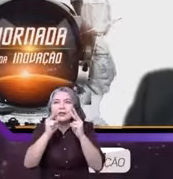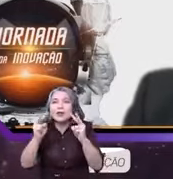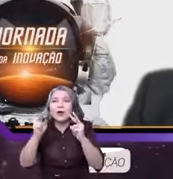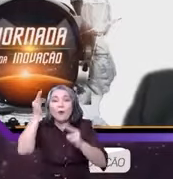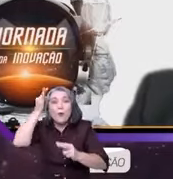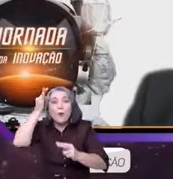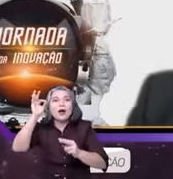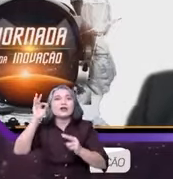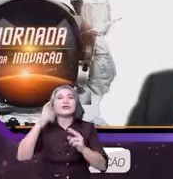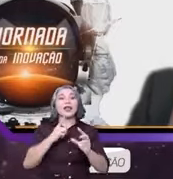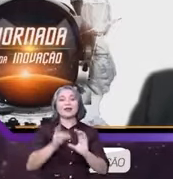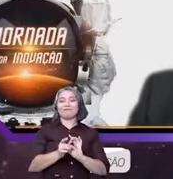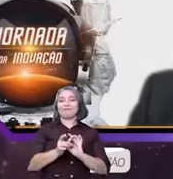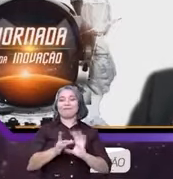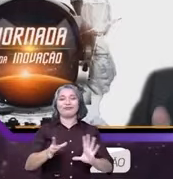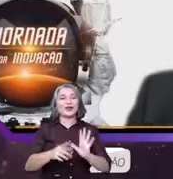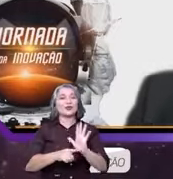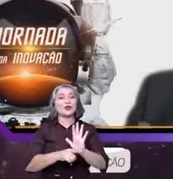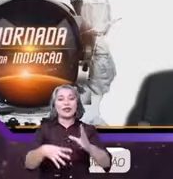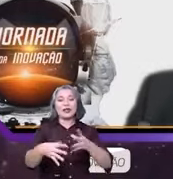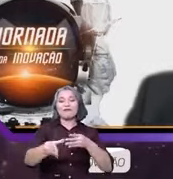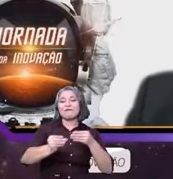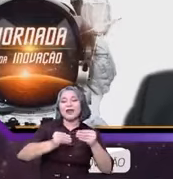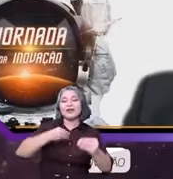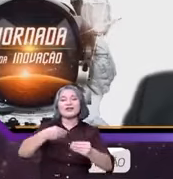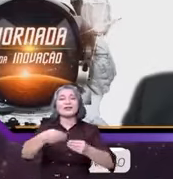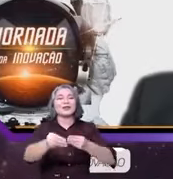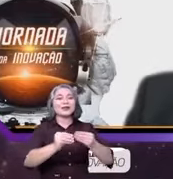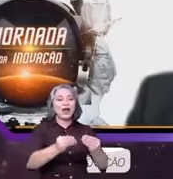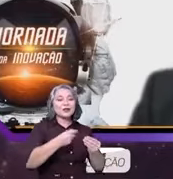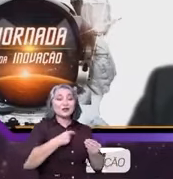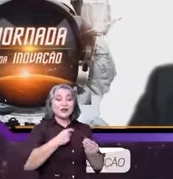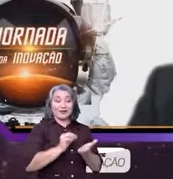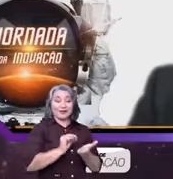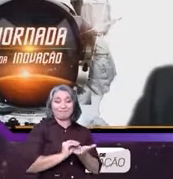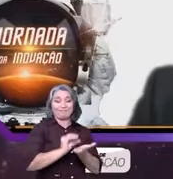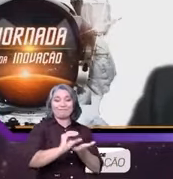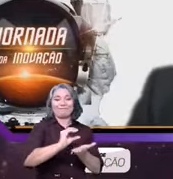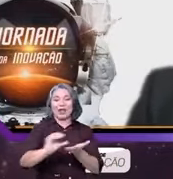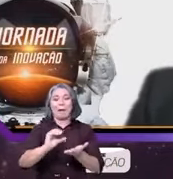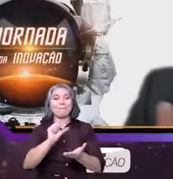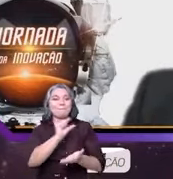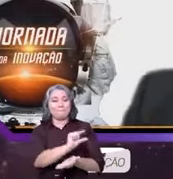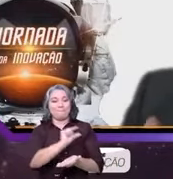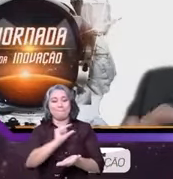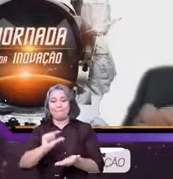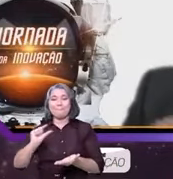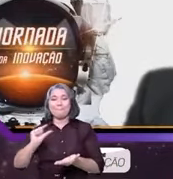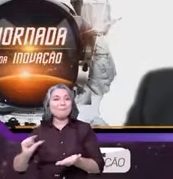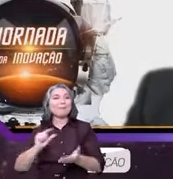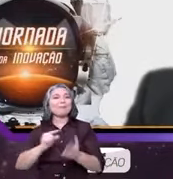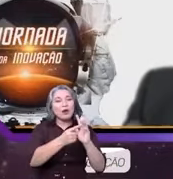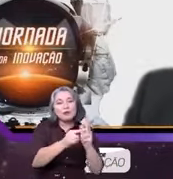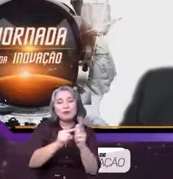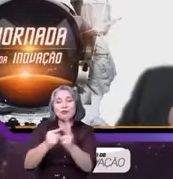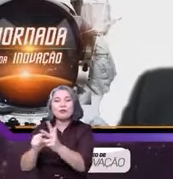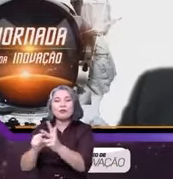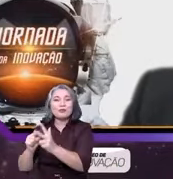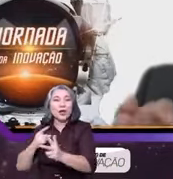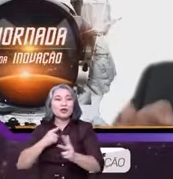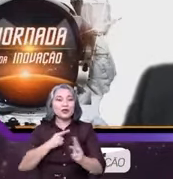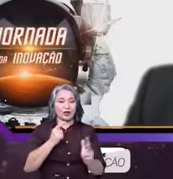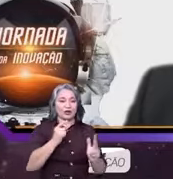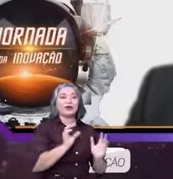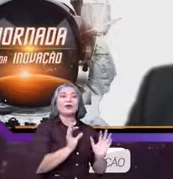Por quê? Porque eu vou ter flexibilidade de pequenas entregas e pequenos ajustes. Então, quando eu trago essa flexibilidade de pequenos cortes,